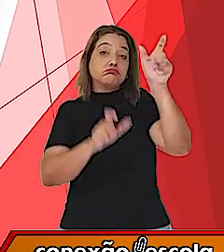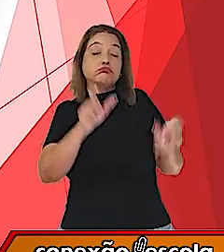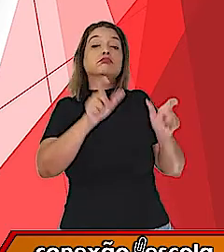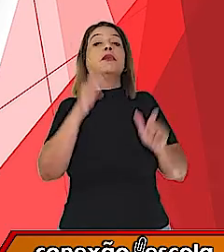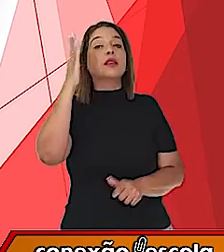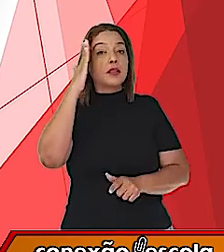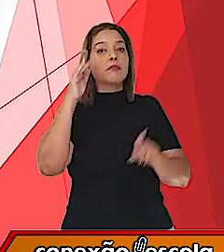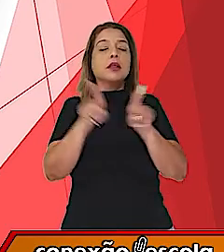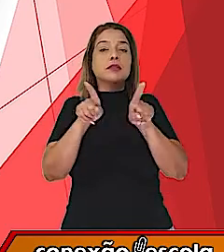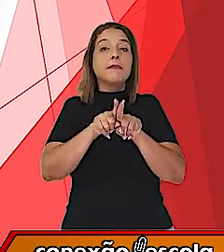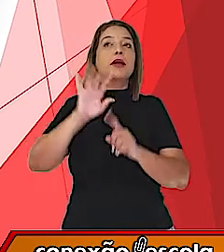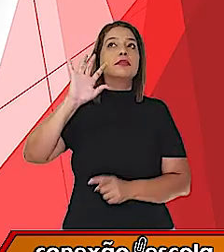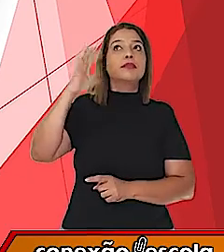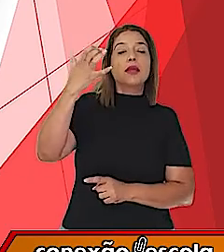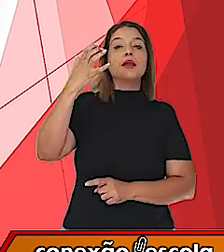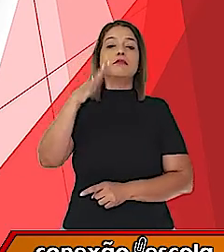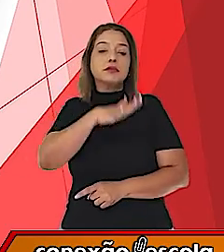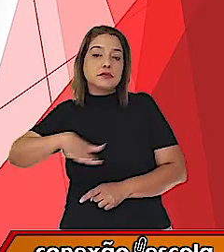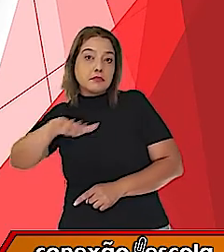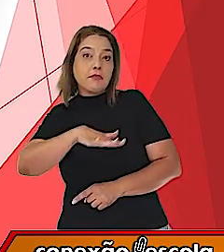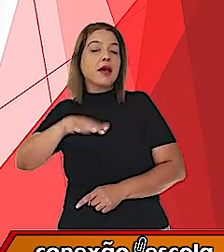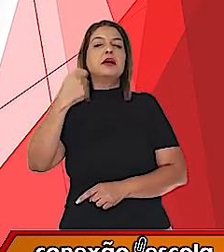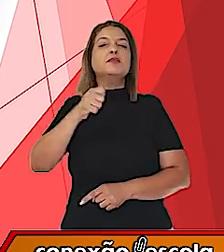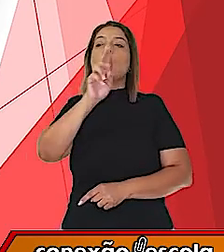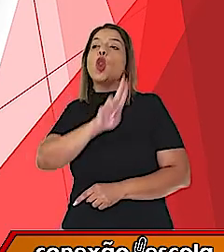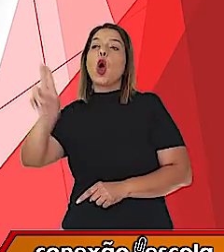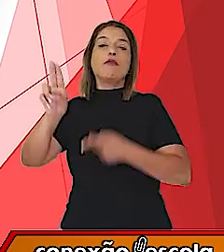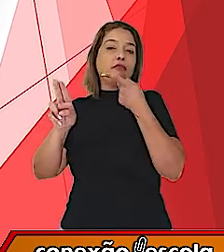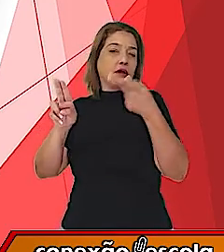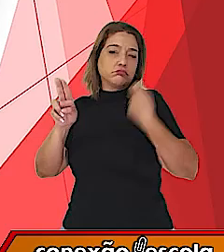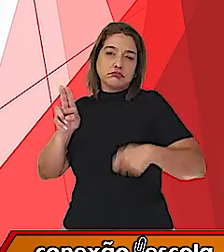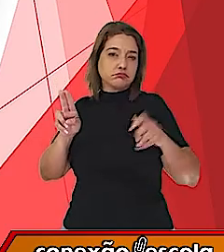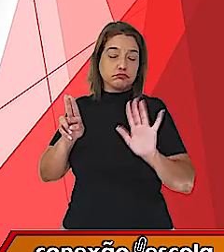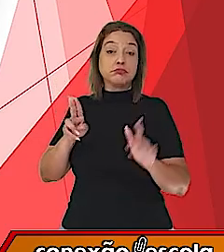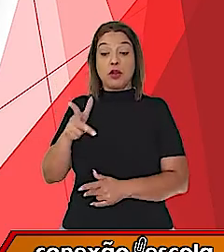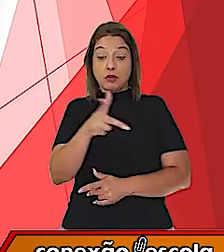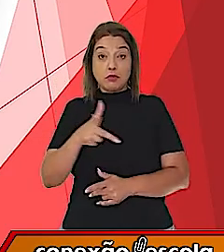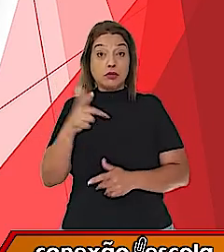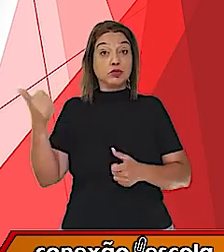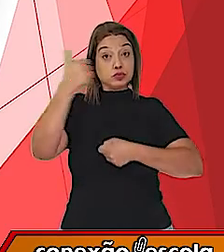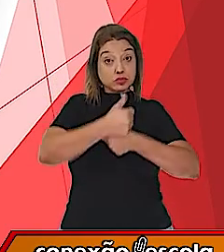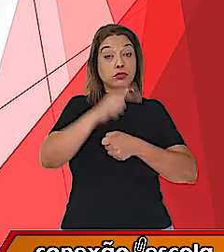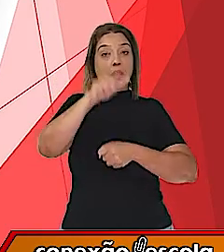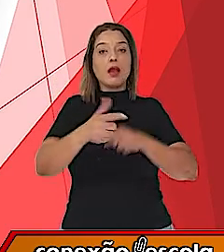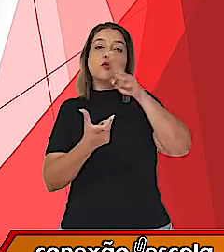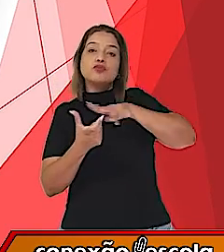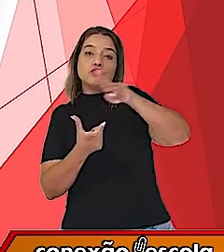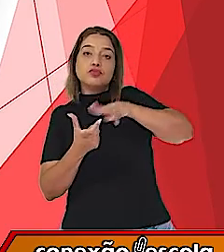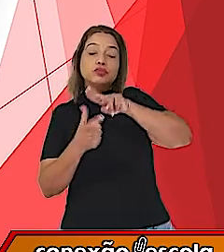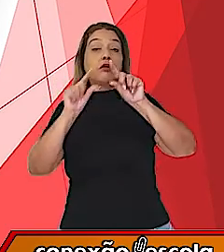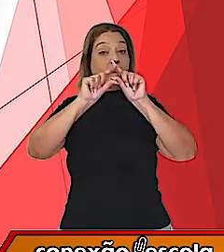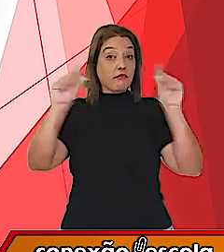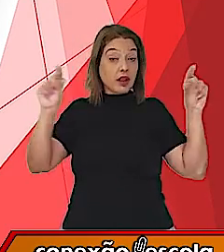espaço, sem utilizar o seu nome. Os pronomes substituem os substantivos em uma oração,